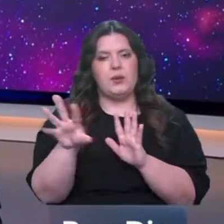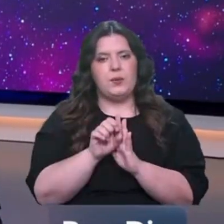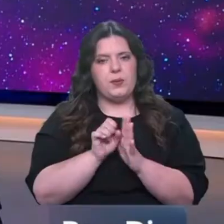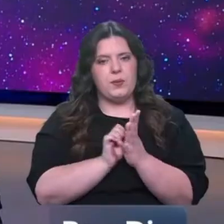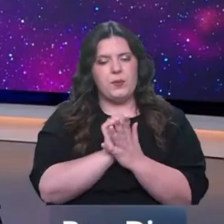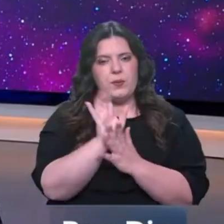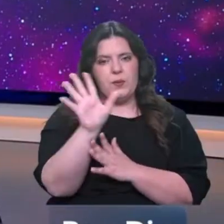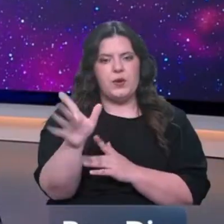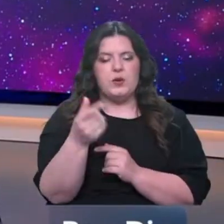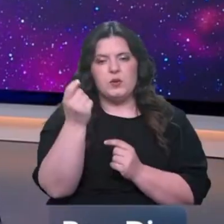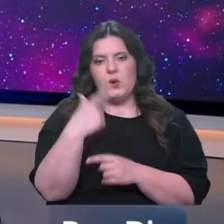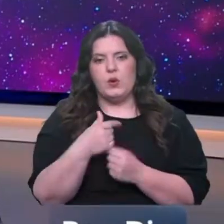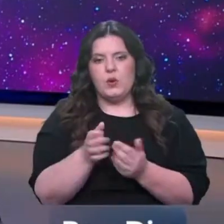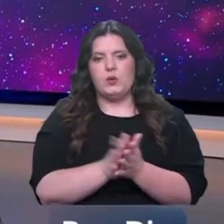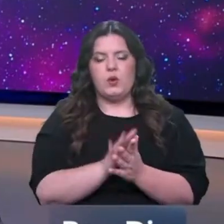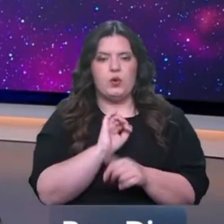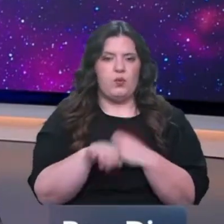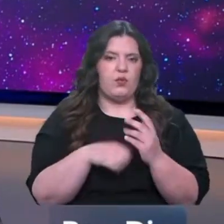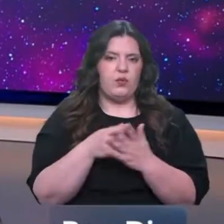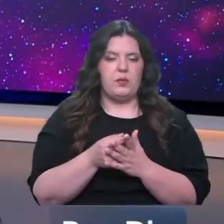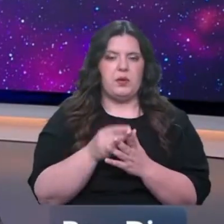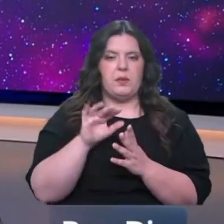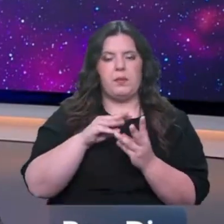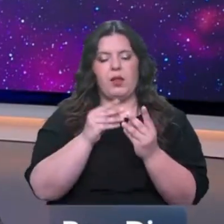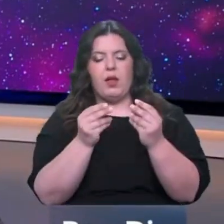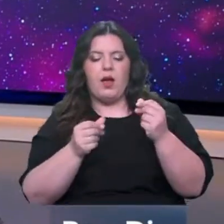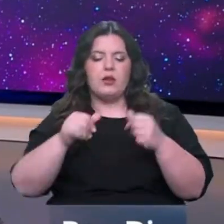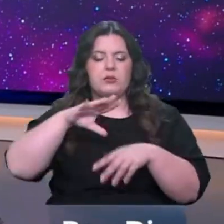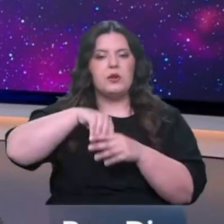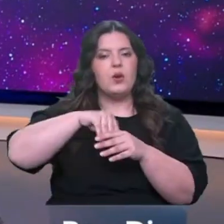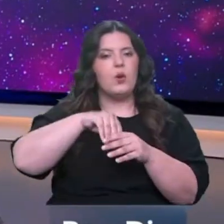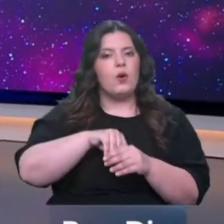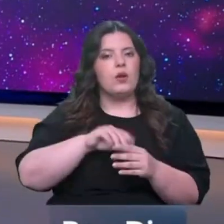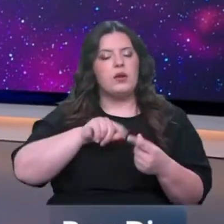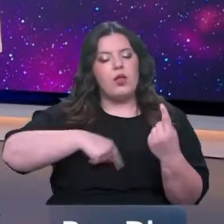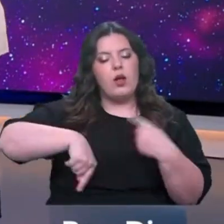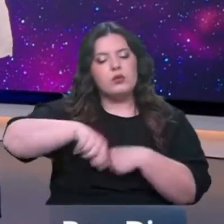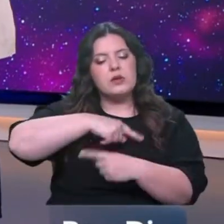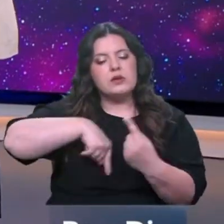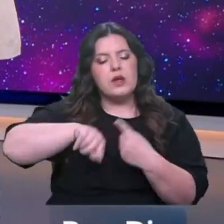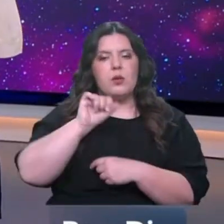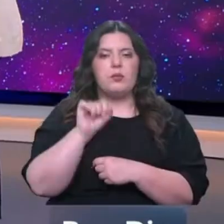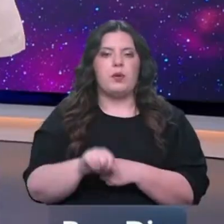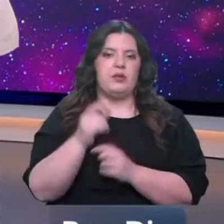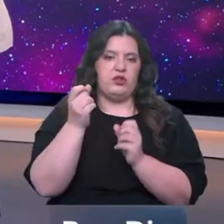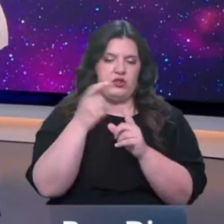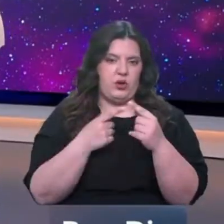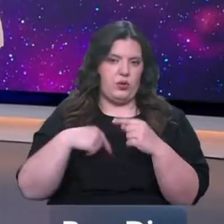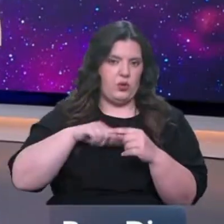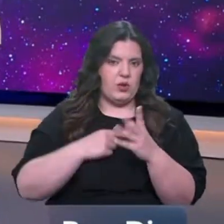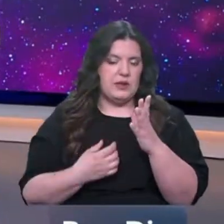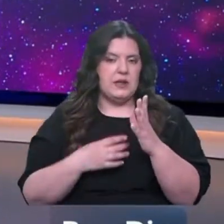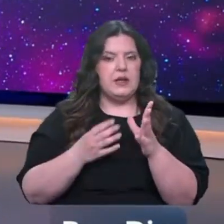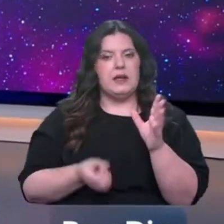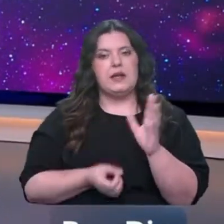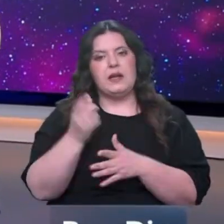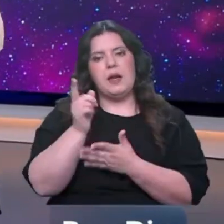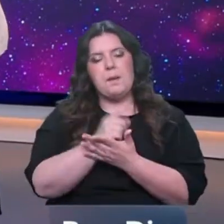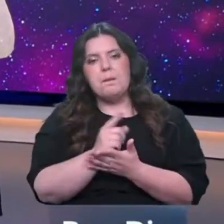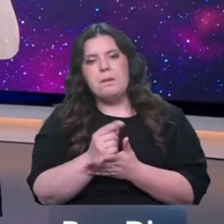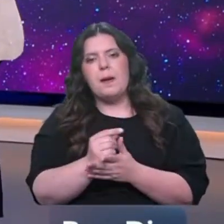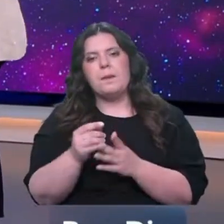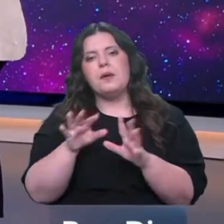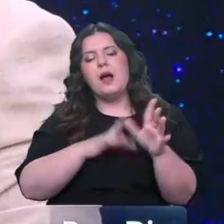magnético do Sol, todo aquele movimento de plasma no interior do Sol associado à rotação da nossa própria estrela, cria estes mapas de